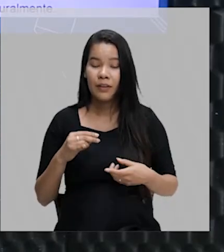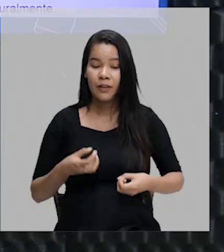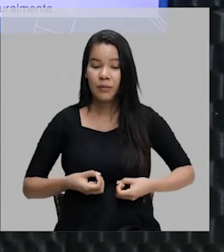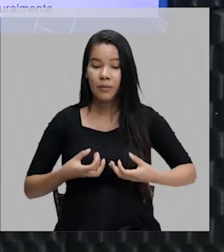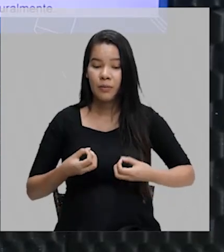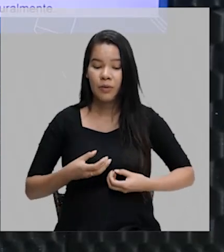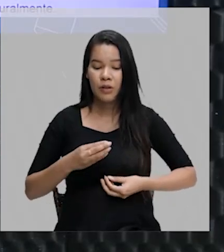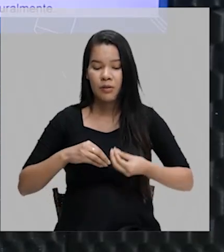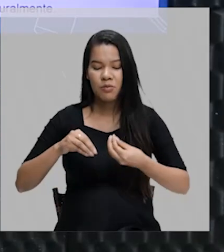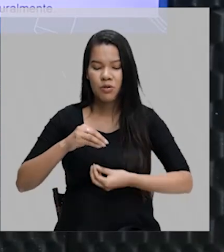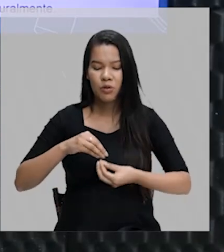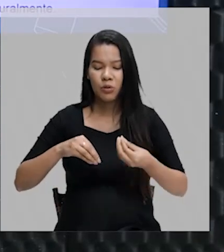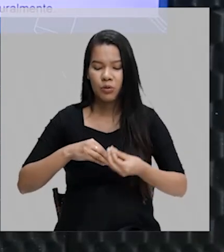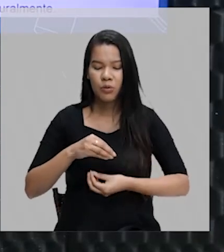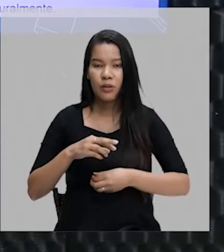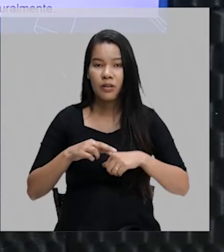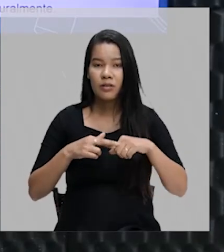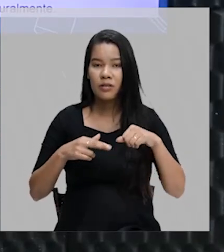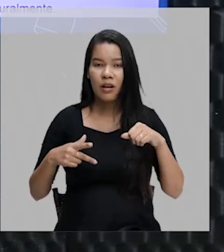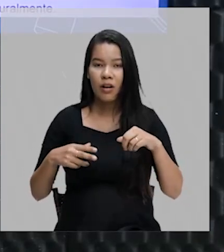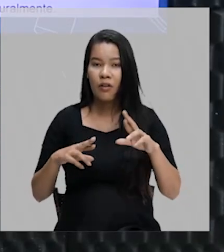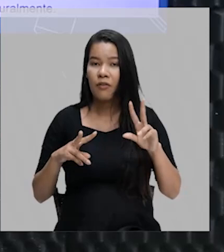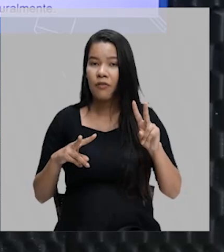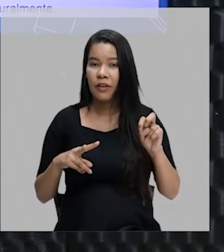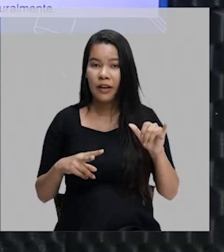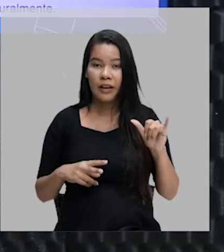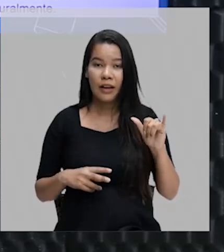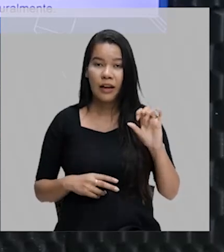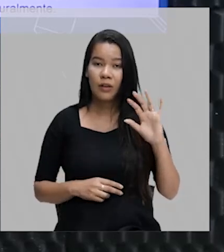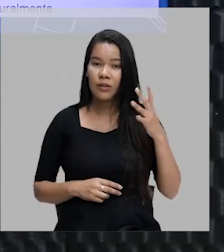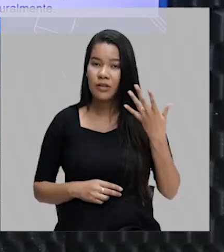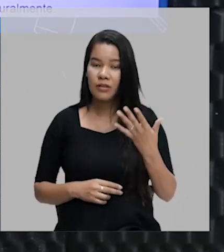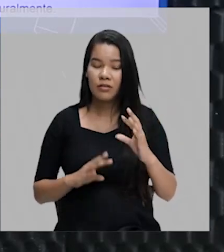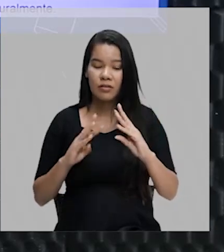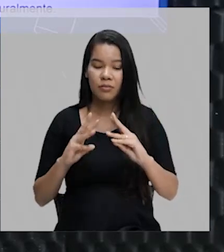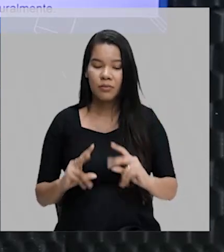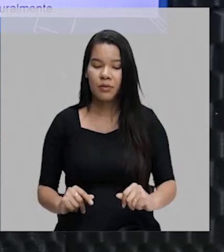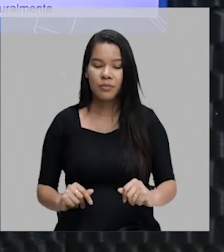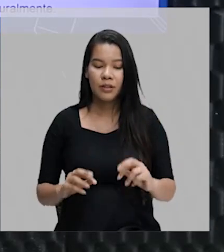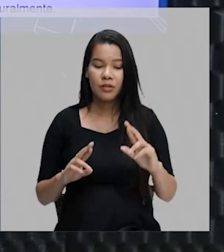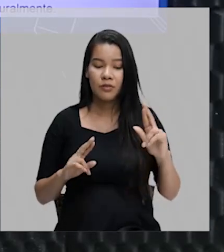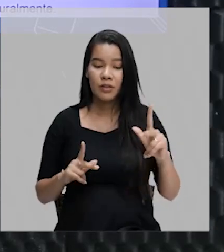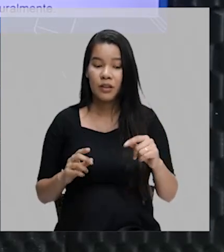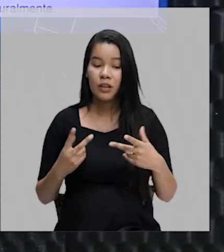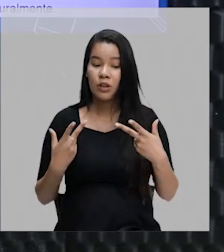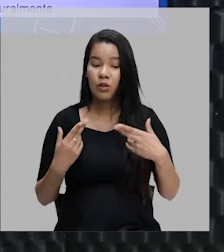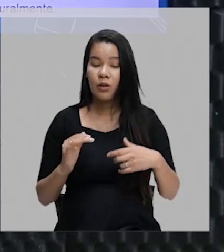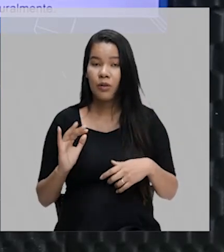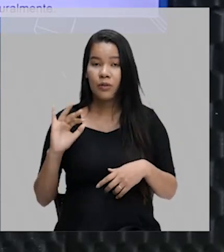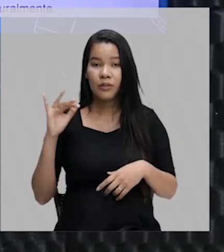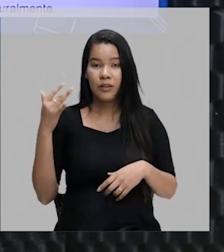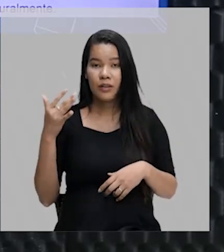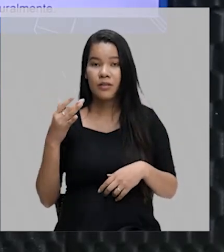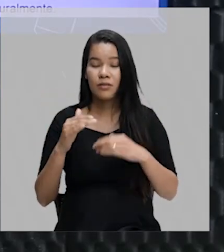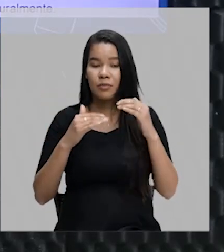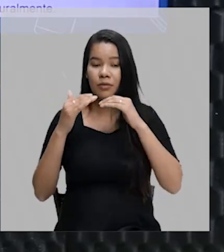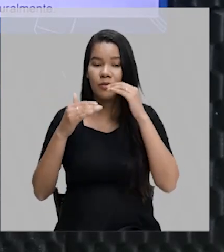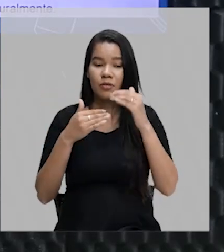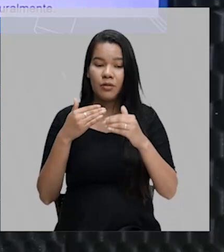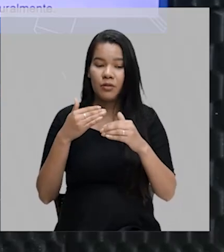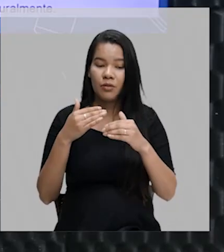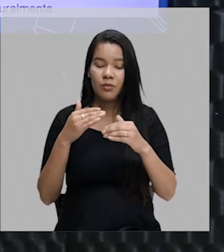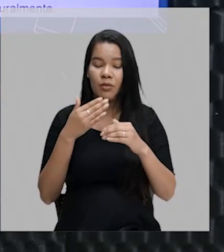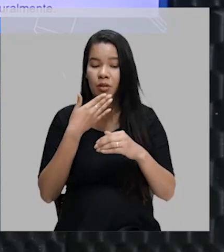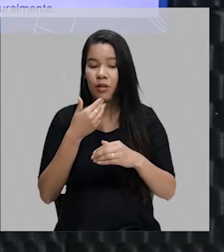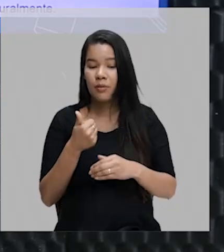ocorrendo o desaparecimento dessas diferenças. A mesma coisa acontece no processo de melhoramento vegetal e melhoramento